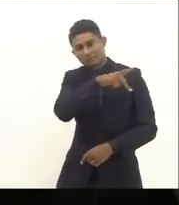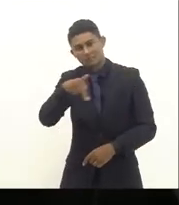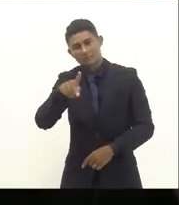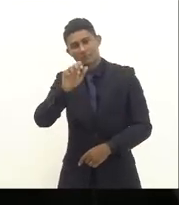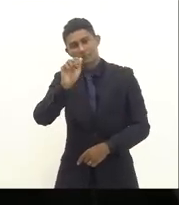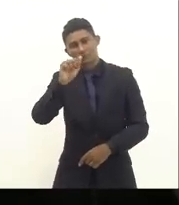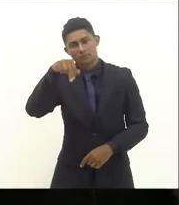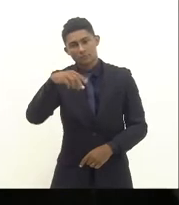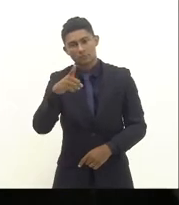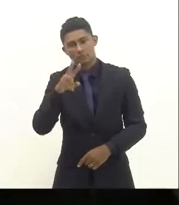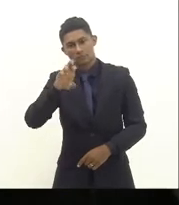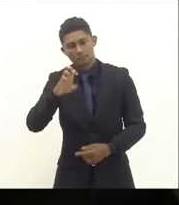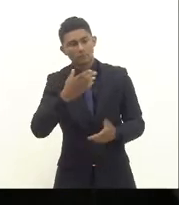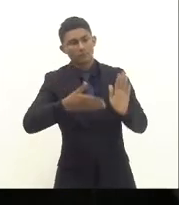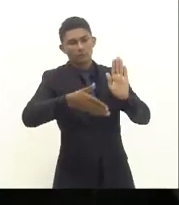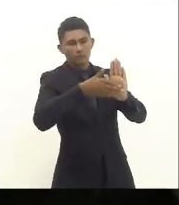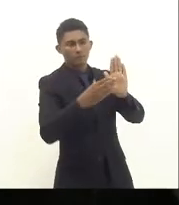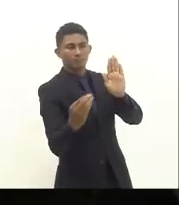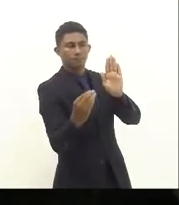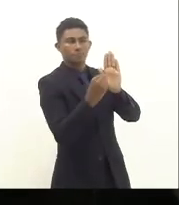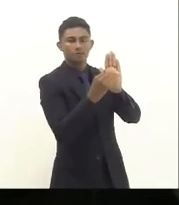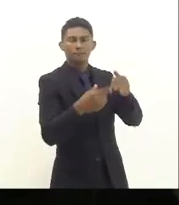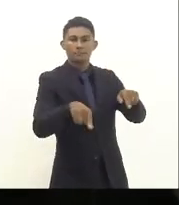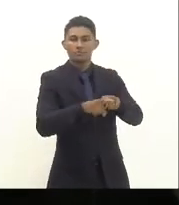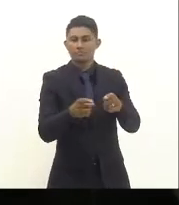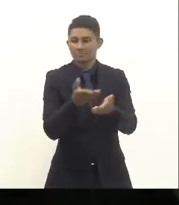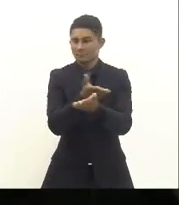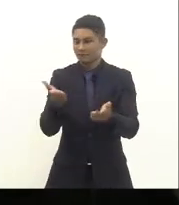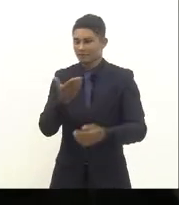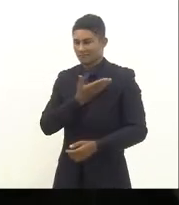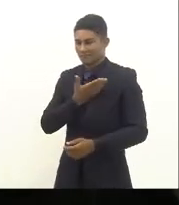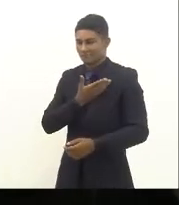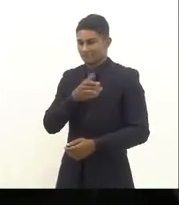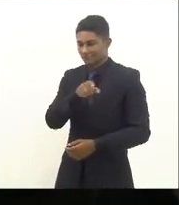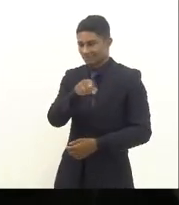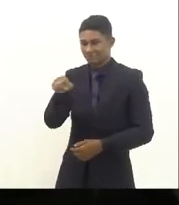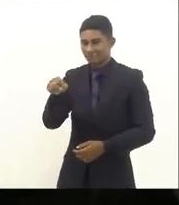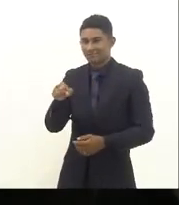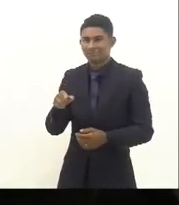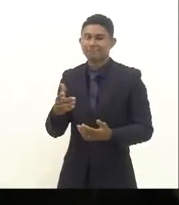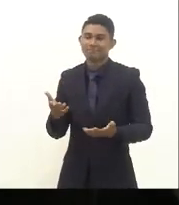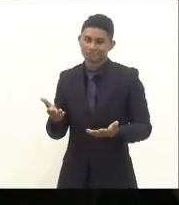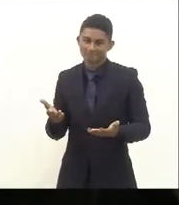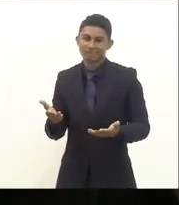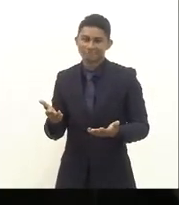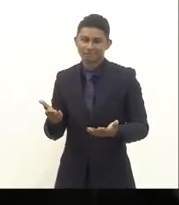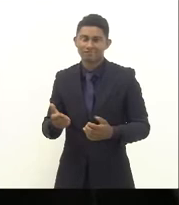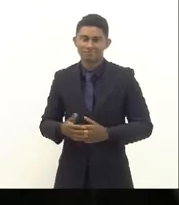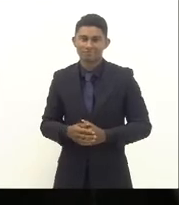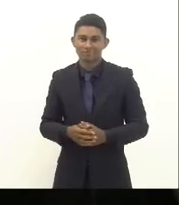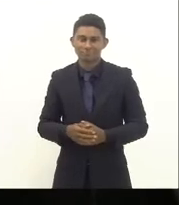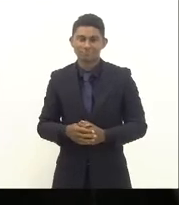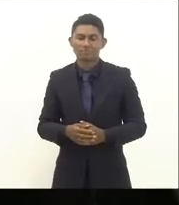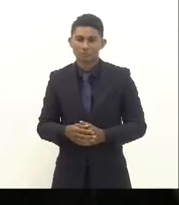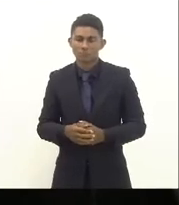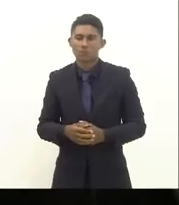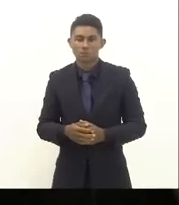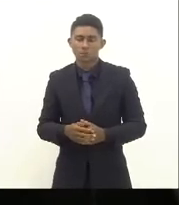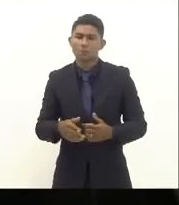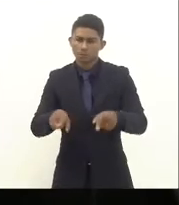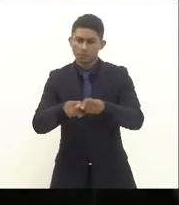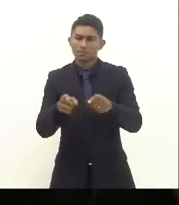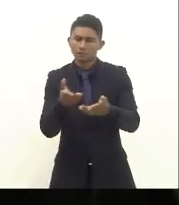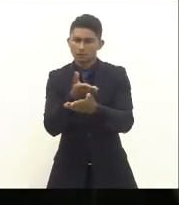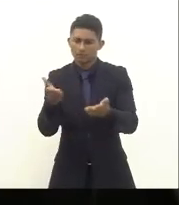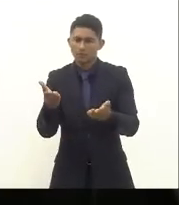você colocado em Pauta juntamente com meus colegas que aqui estão arrolados como também é participantes